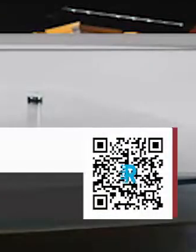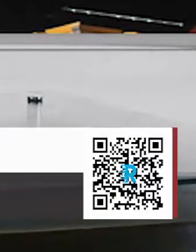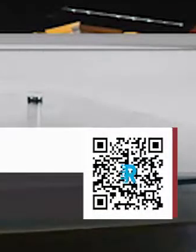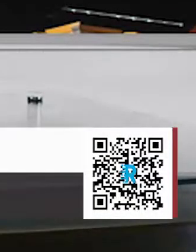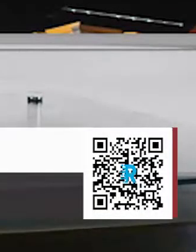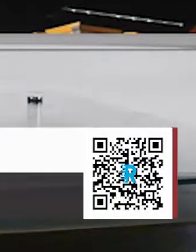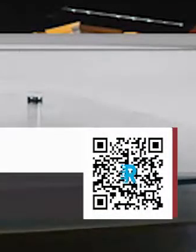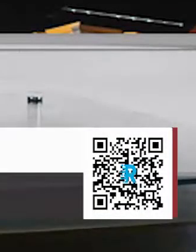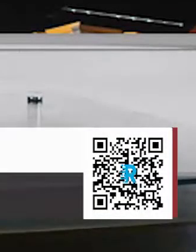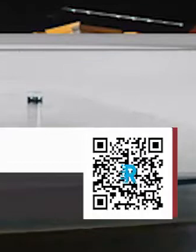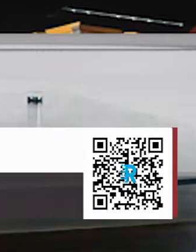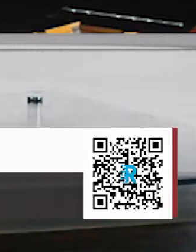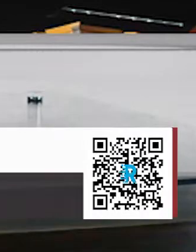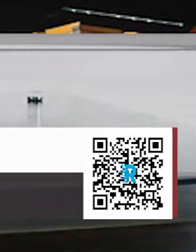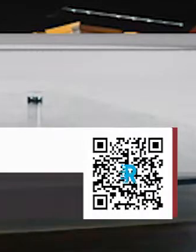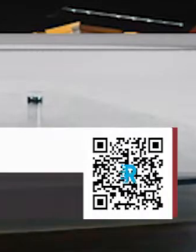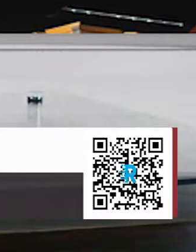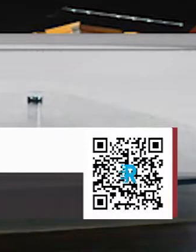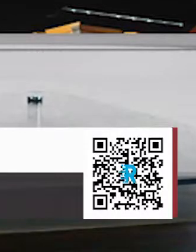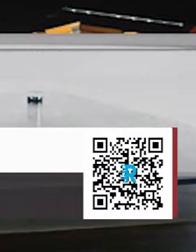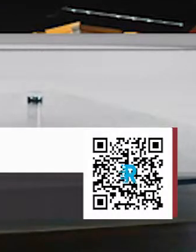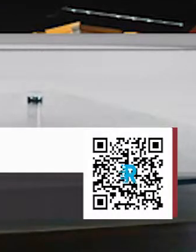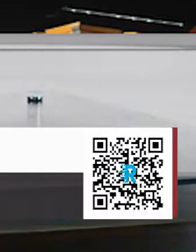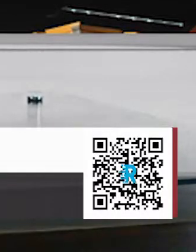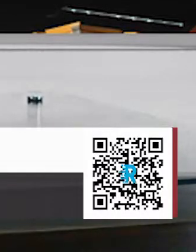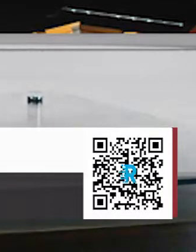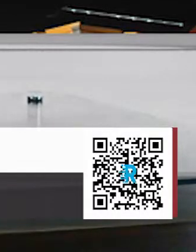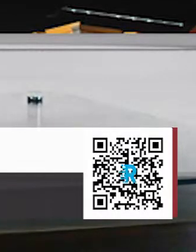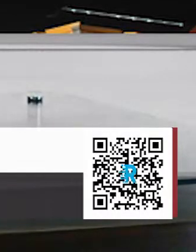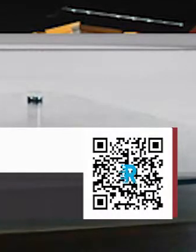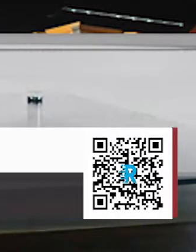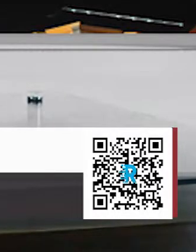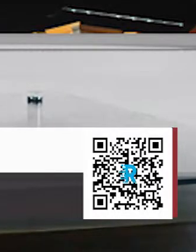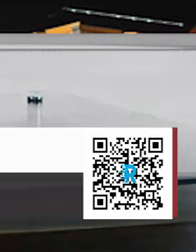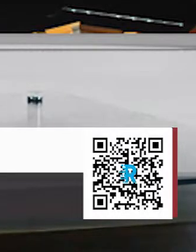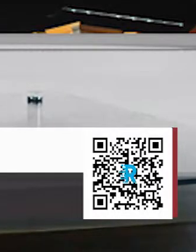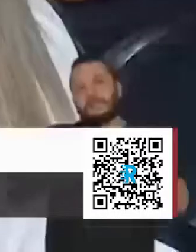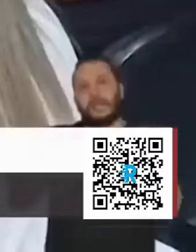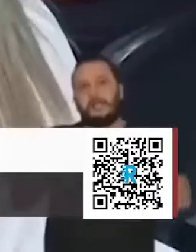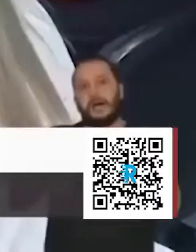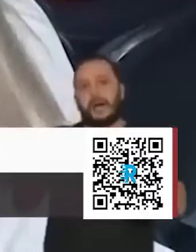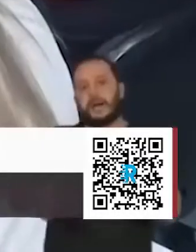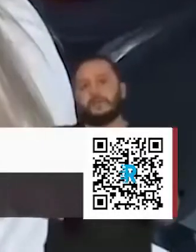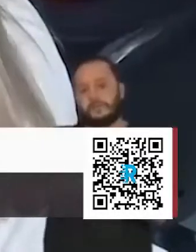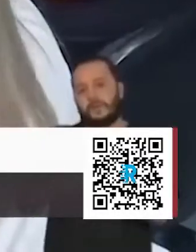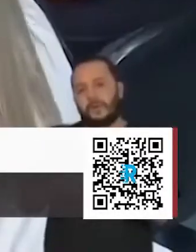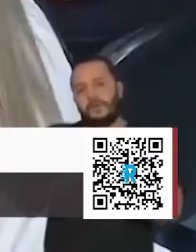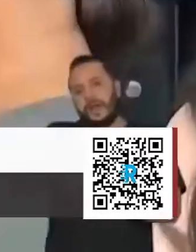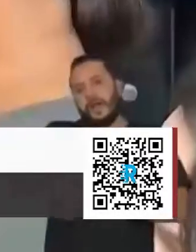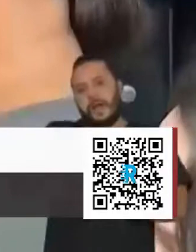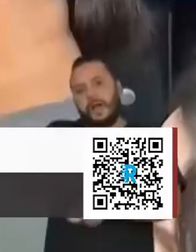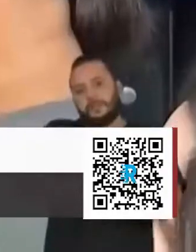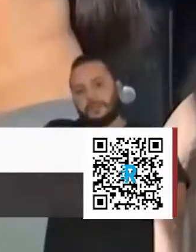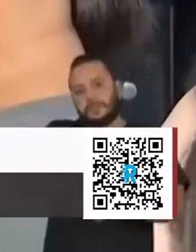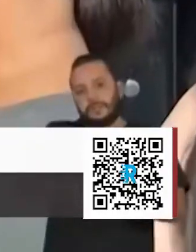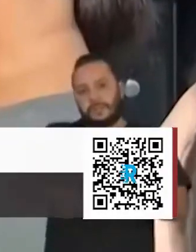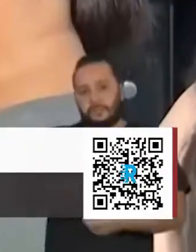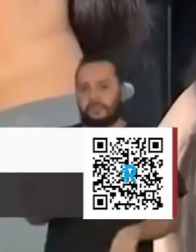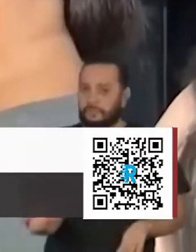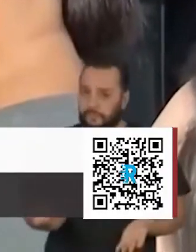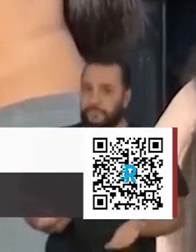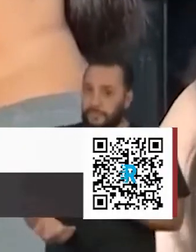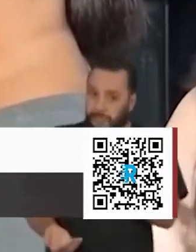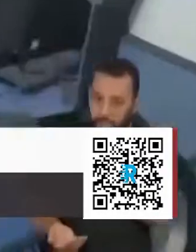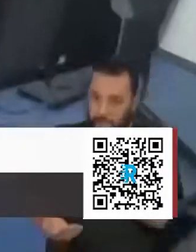Especialistas analisam as vantagens e desvantagens de ser microempreendedor individual. Veja o que é preciso ter para se adaptar